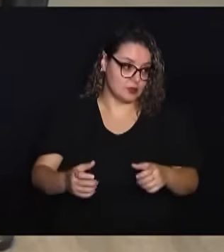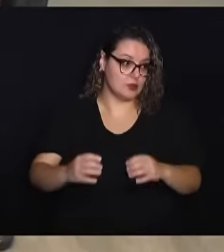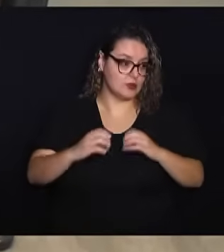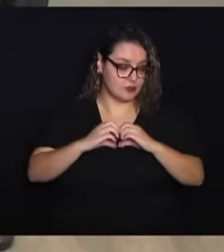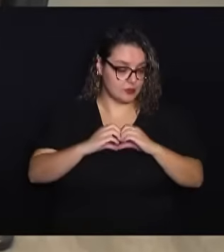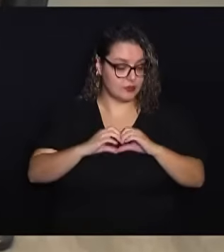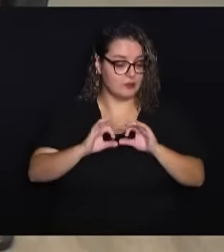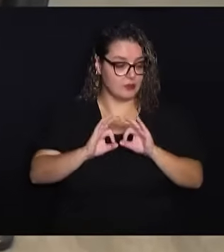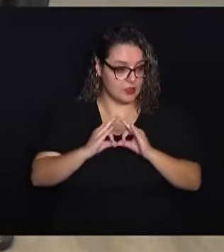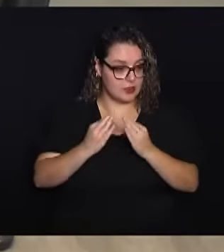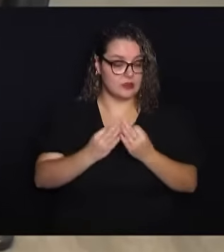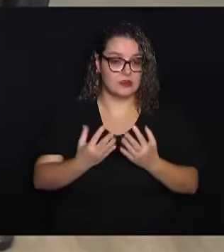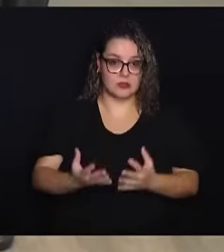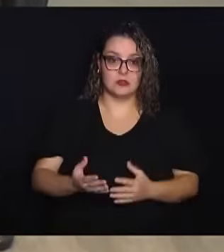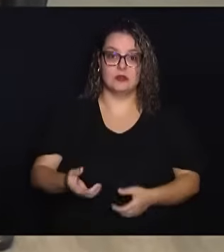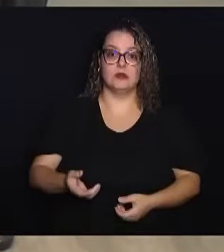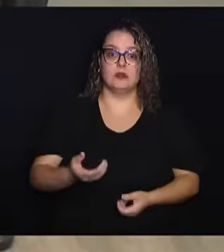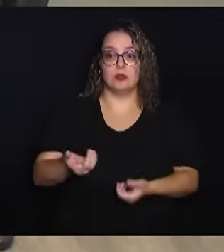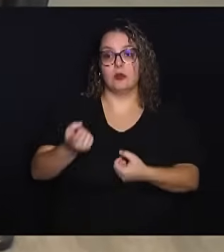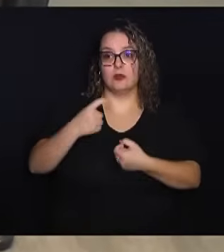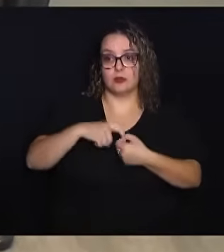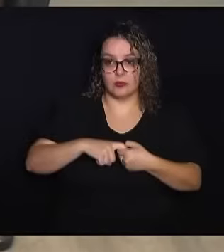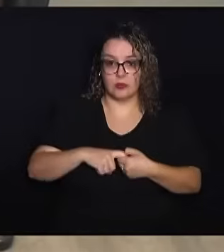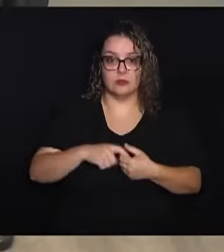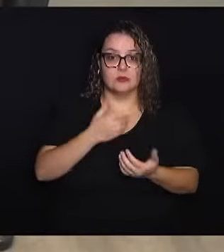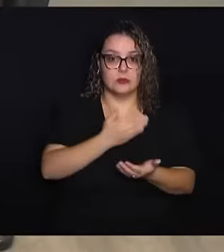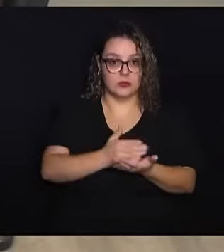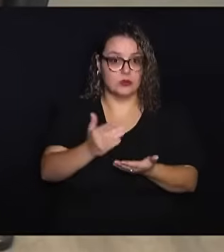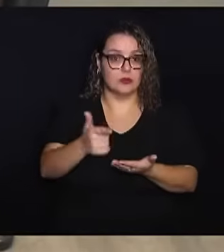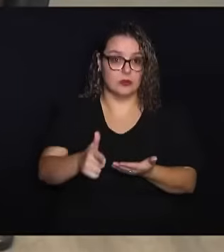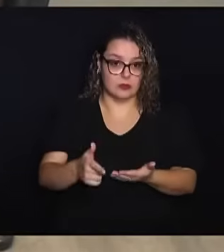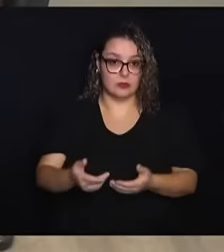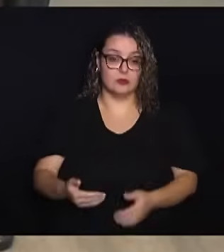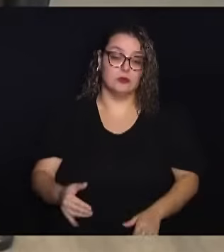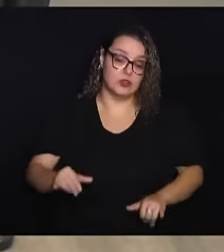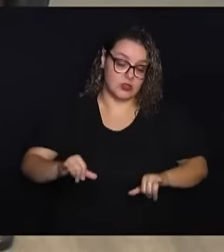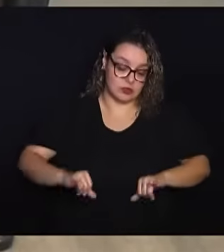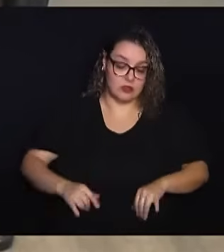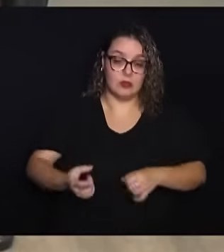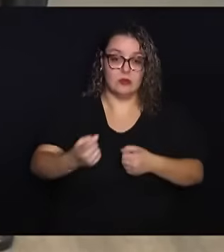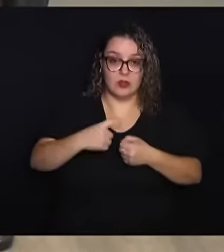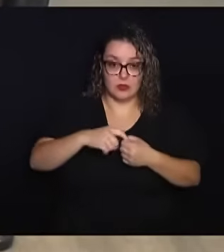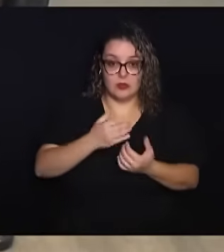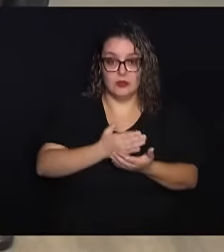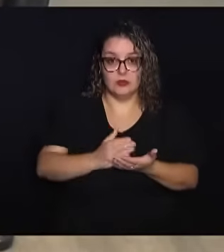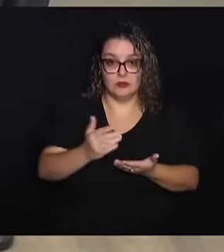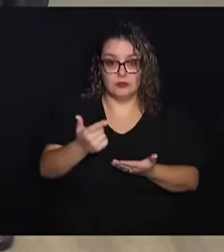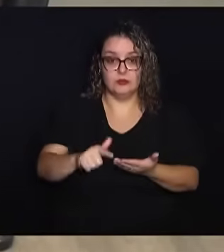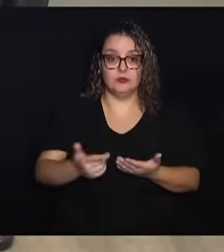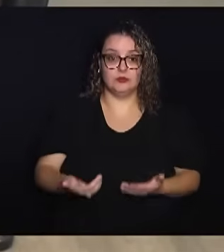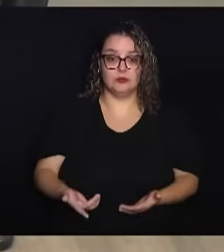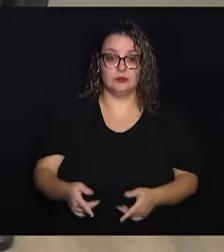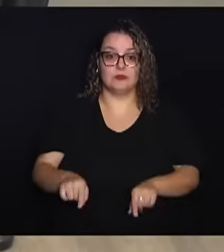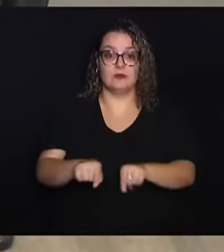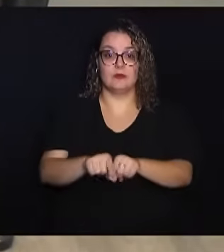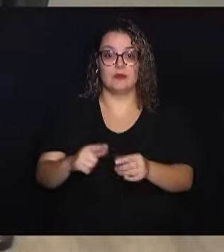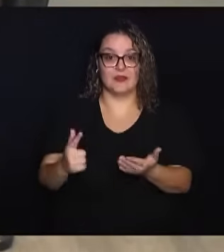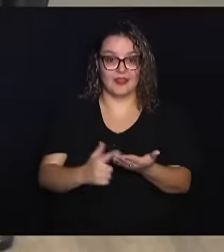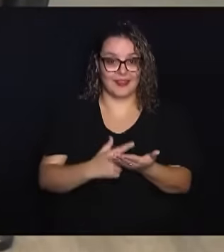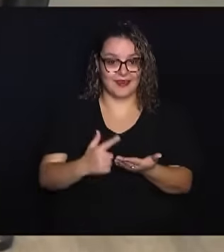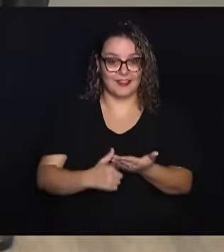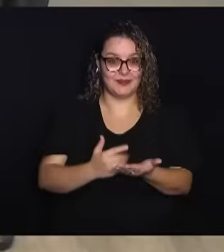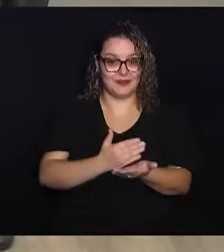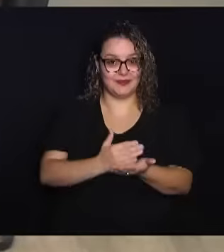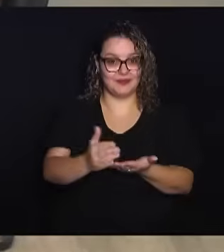queridos, também consegue retomar, apesar da dor, ele recomeça trazendo o livro